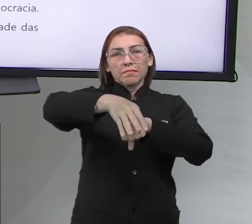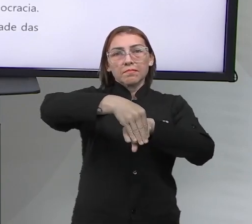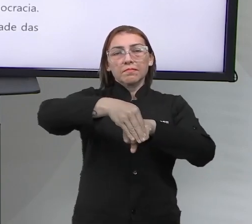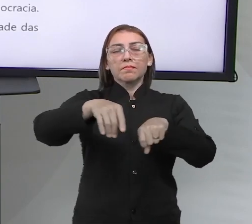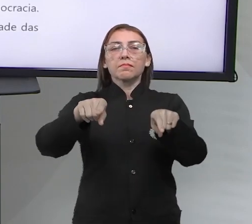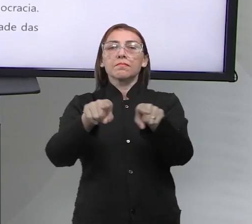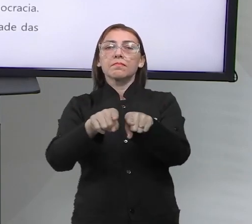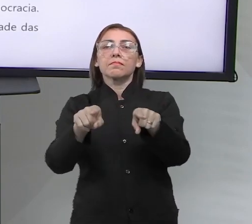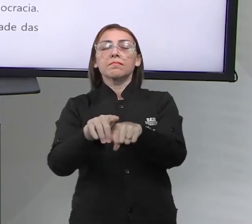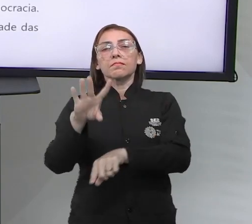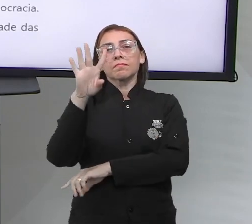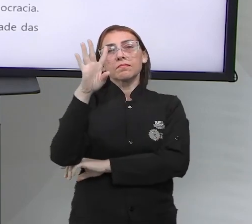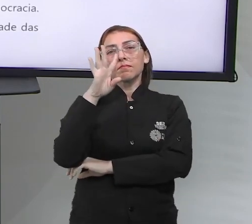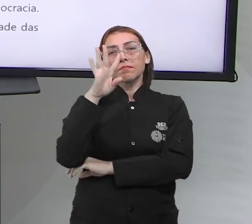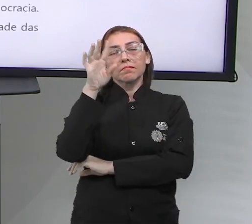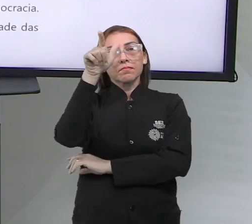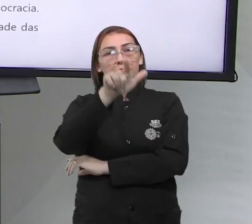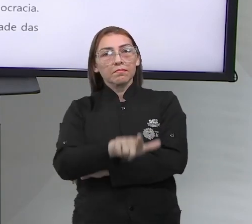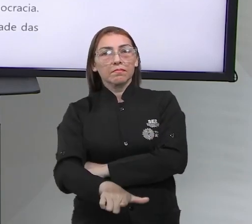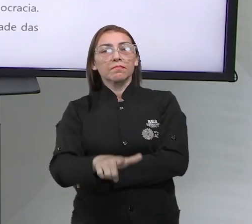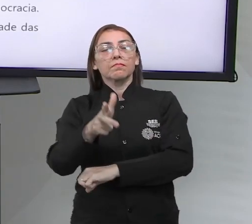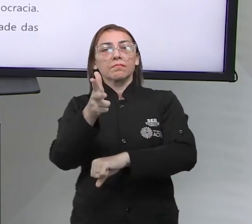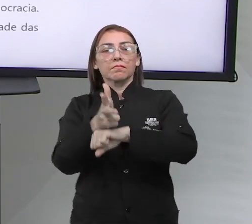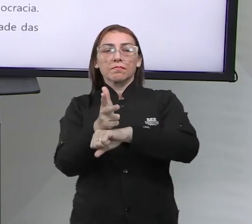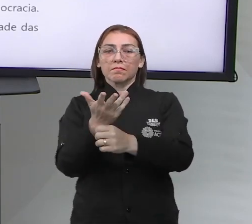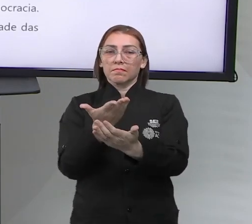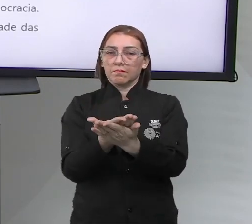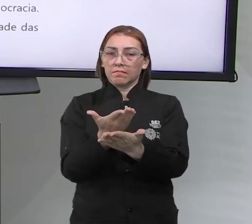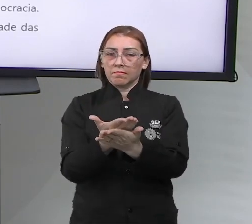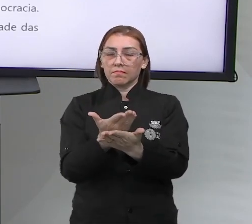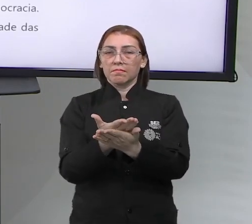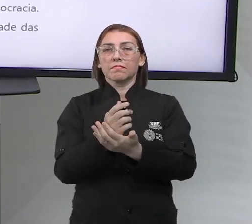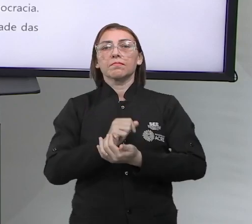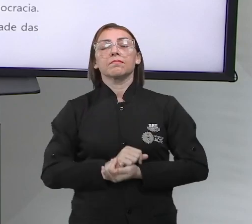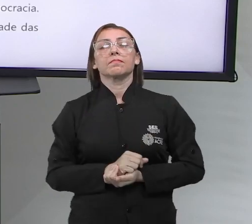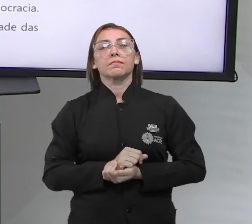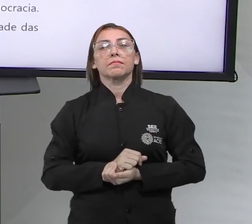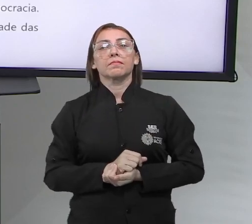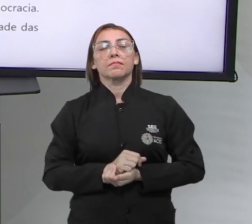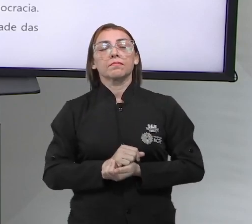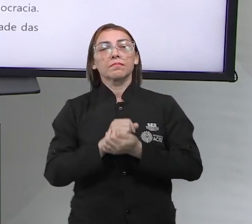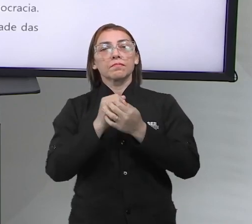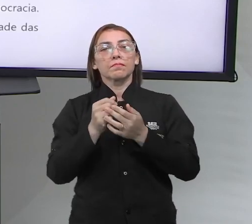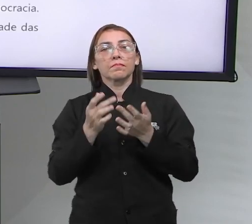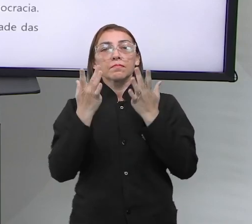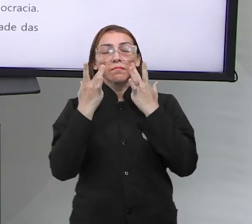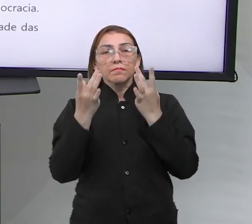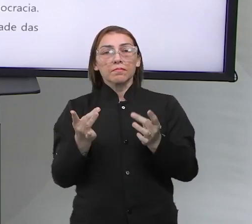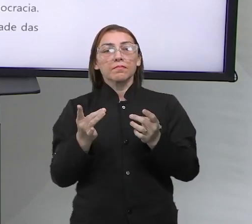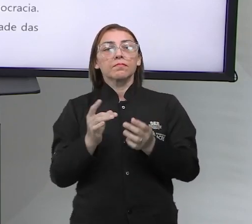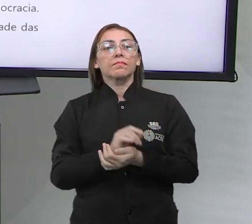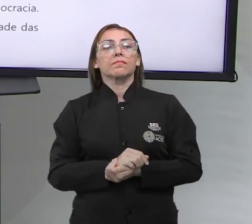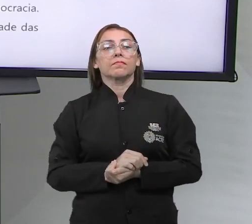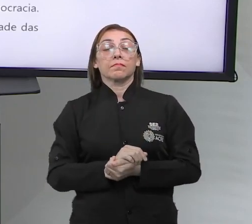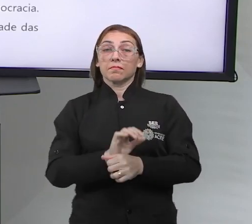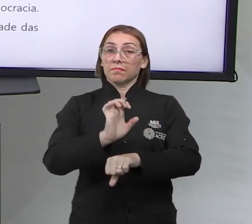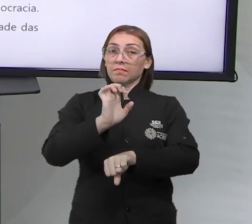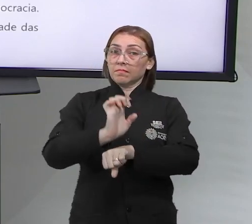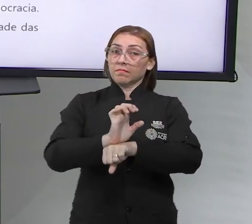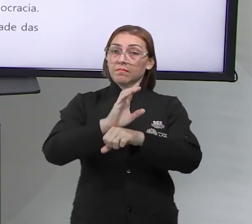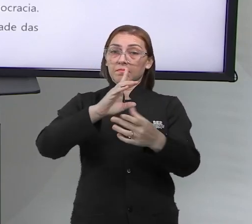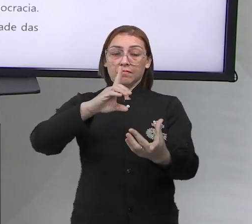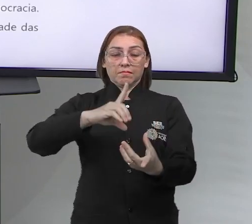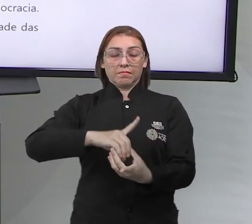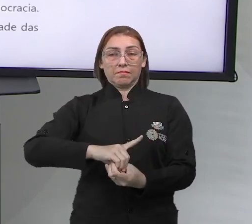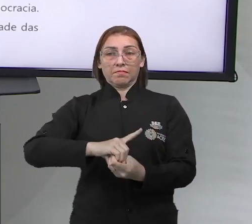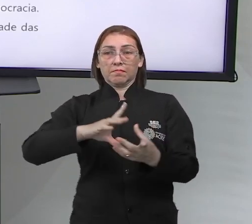e assistir novamente essa videoaula. Então, vamos observar o seguinte. Então, o Estado